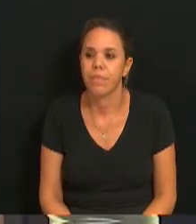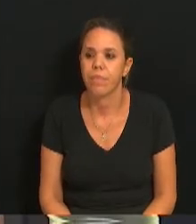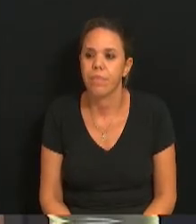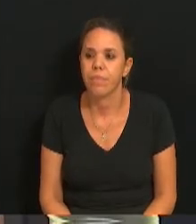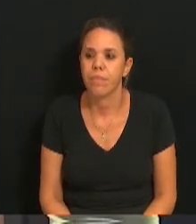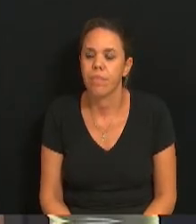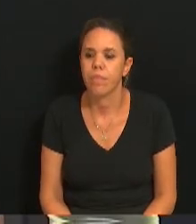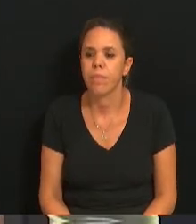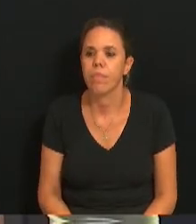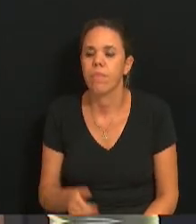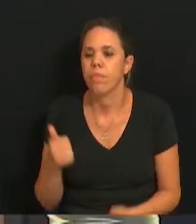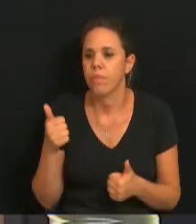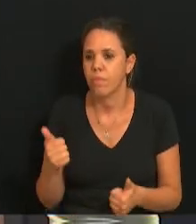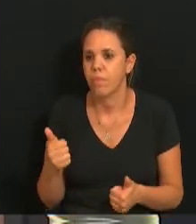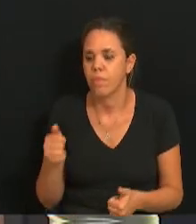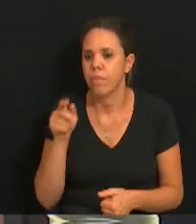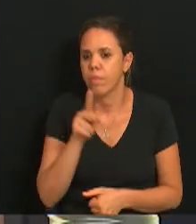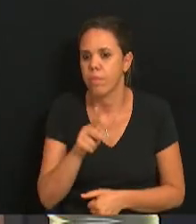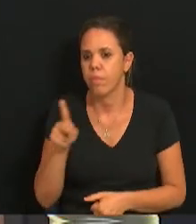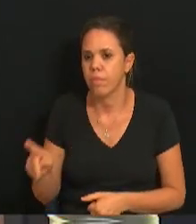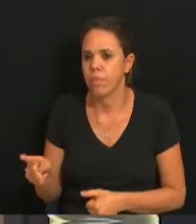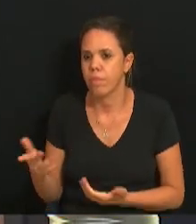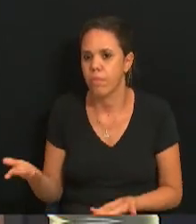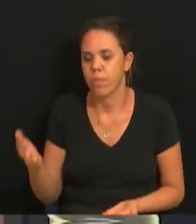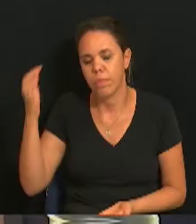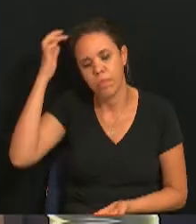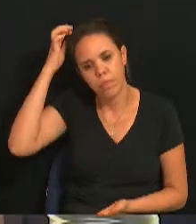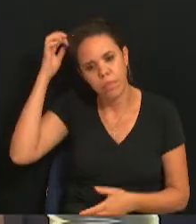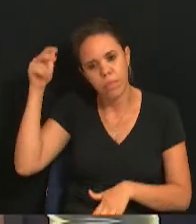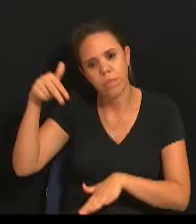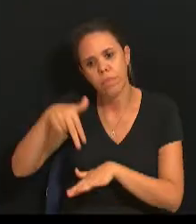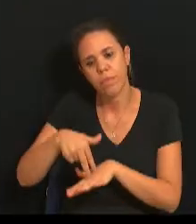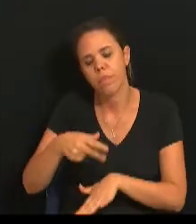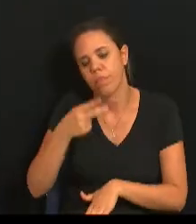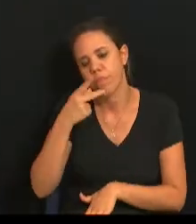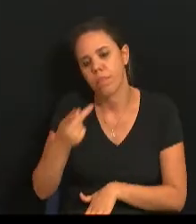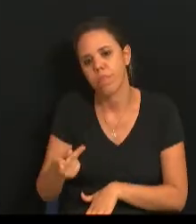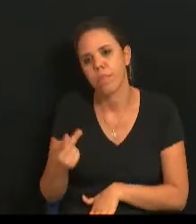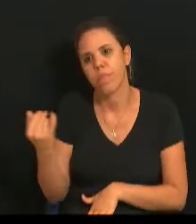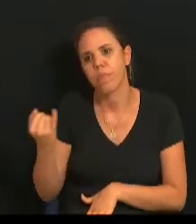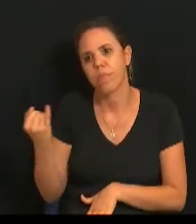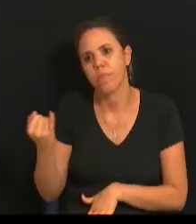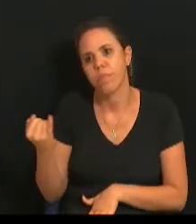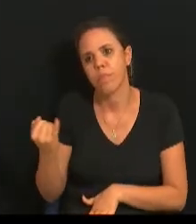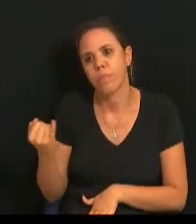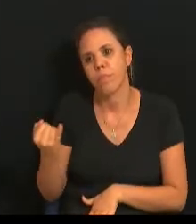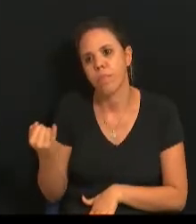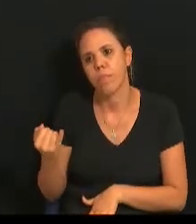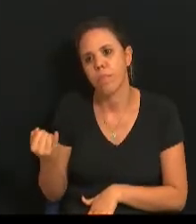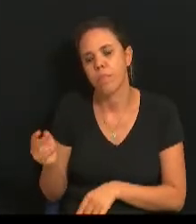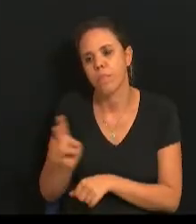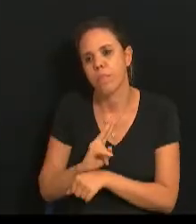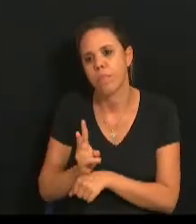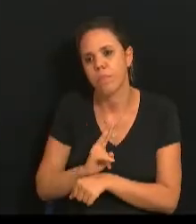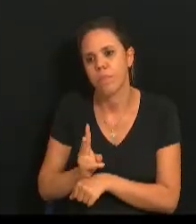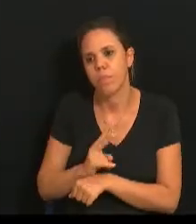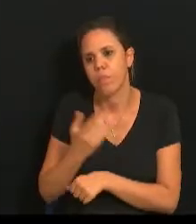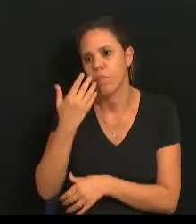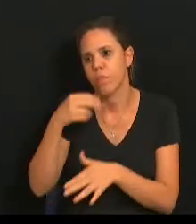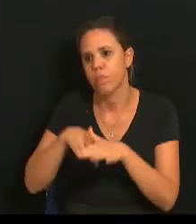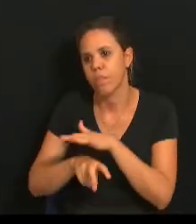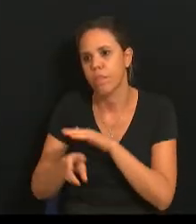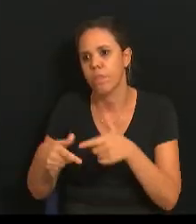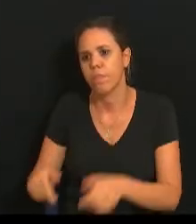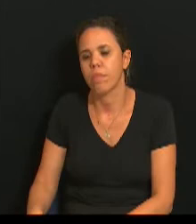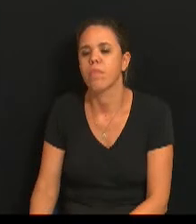Olá, tudo bem? Eu sou professora, vim aqui para dizer sobre a importância das monitoras na rede municipal, no trabalho